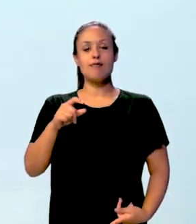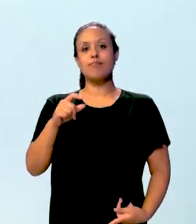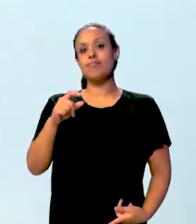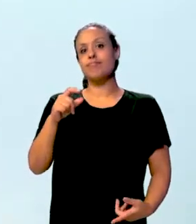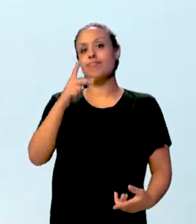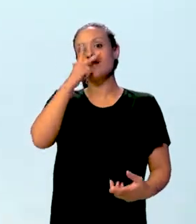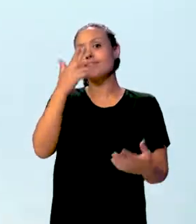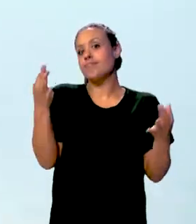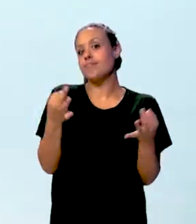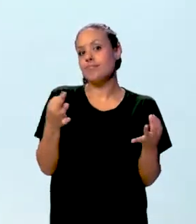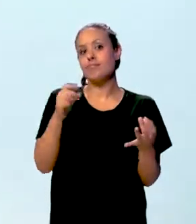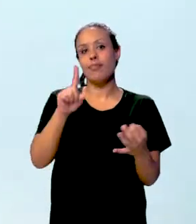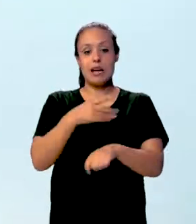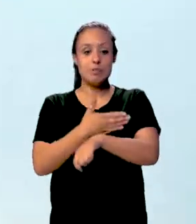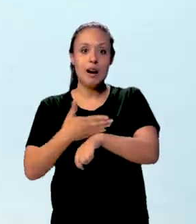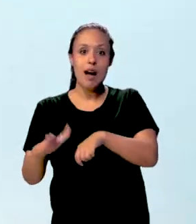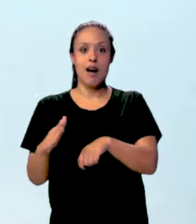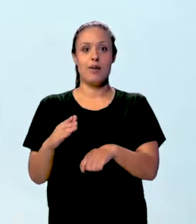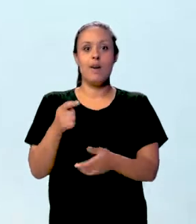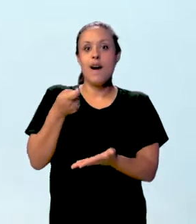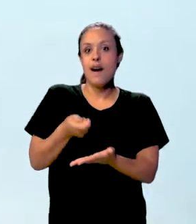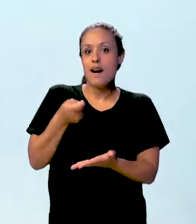humano ideal. Então, quando a gente